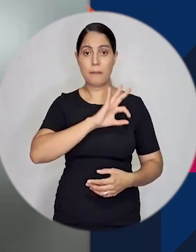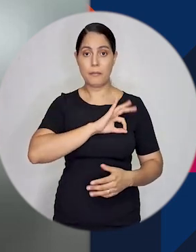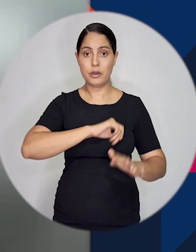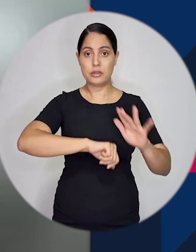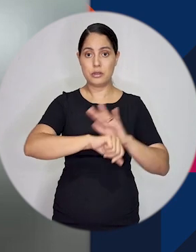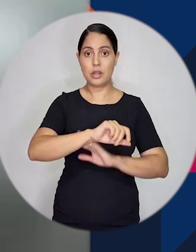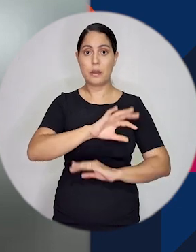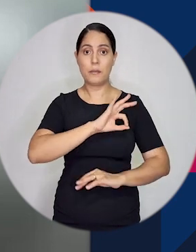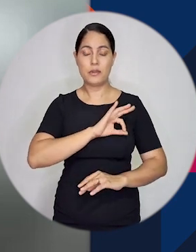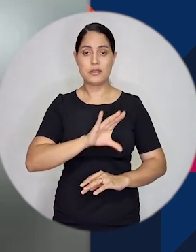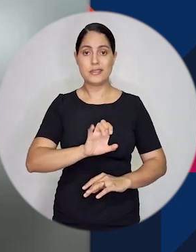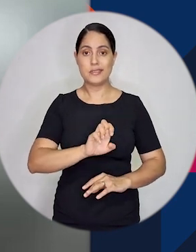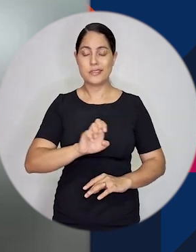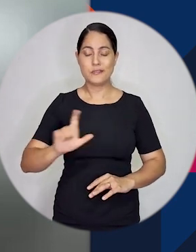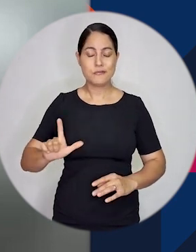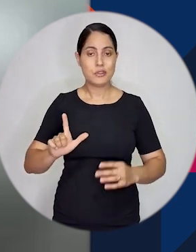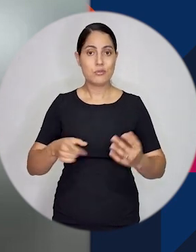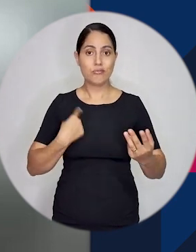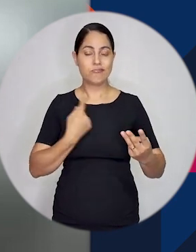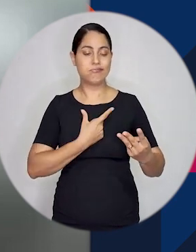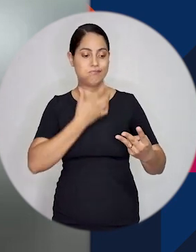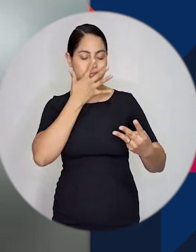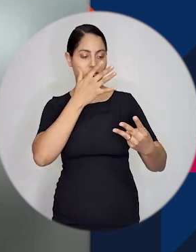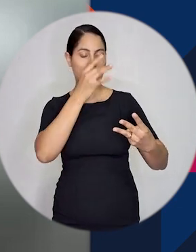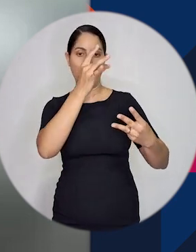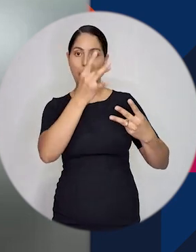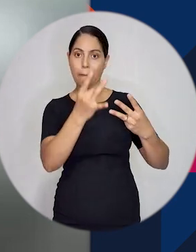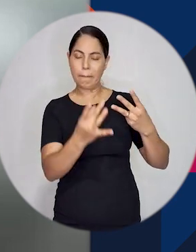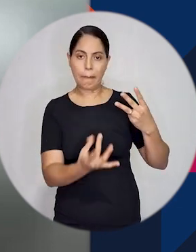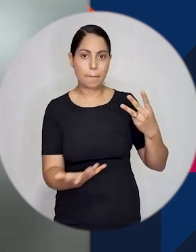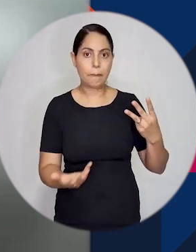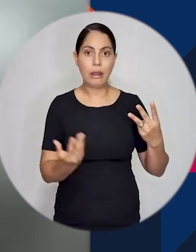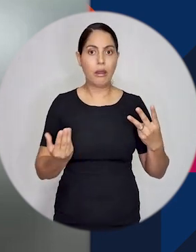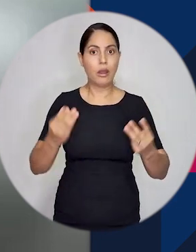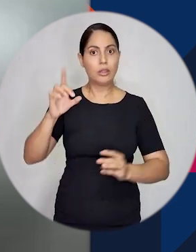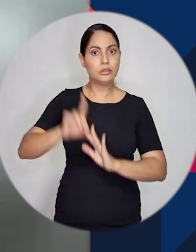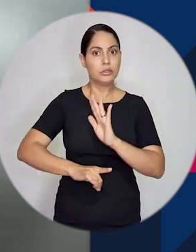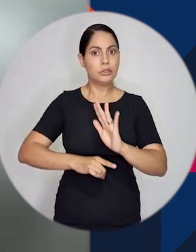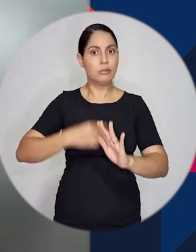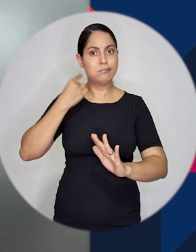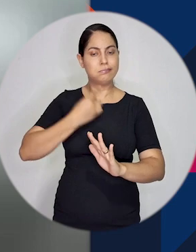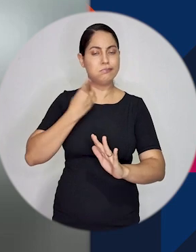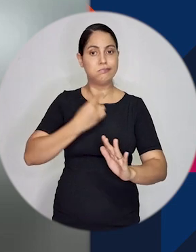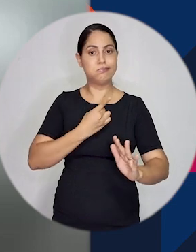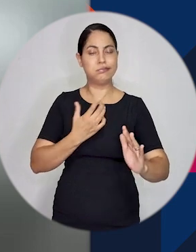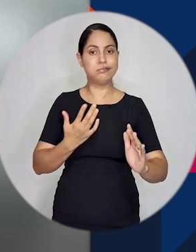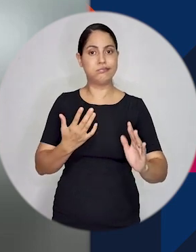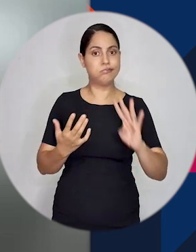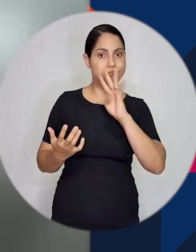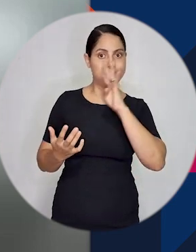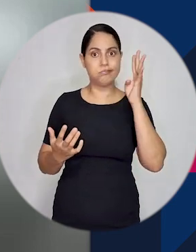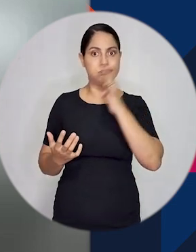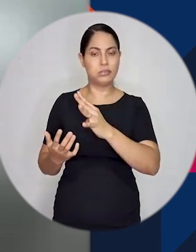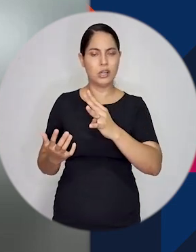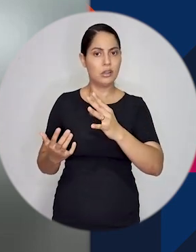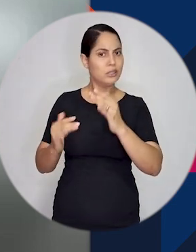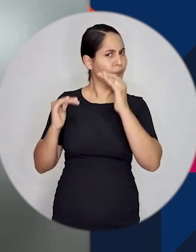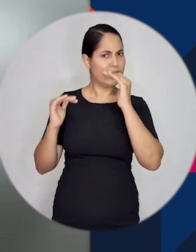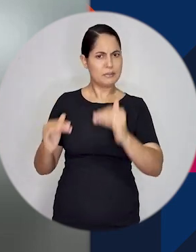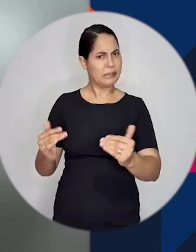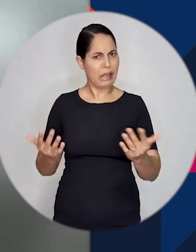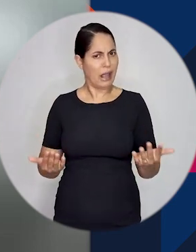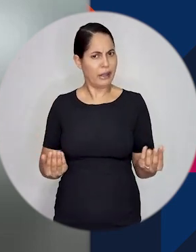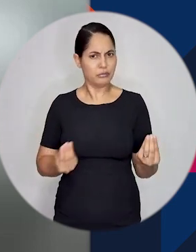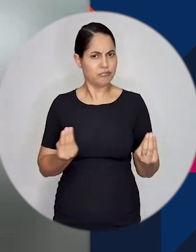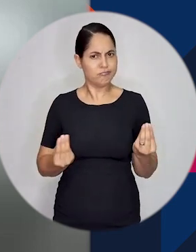Polícia Militar e Polícia Civil, demonstrando que a violação de prerrogativas, nesse momento, ganha contorno